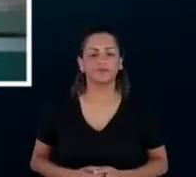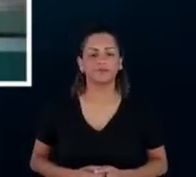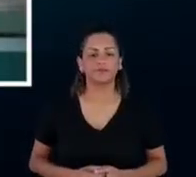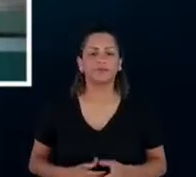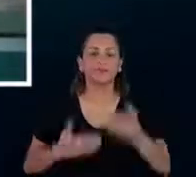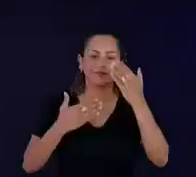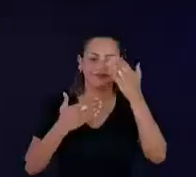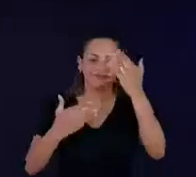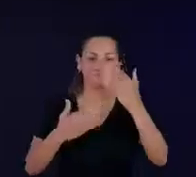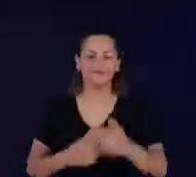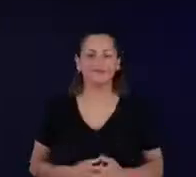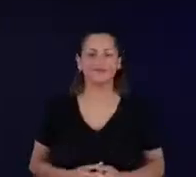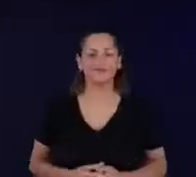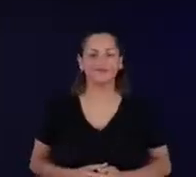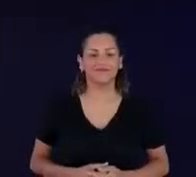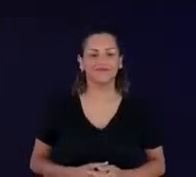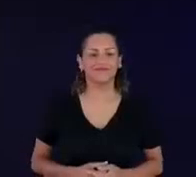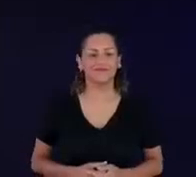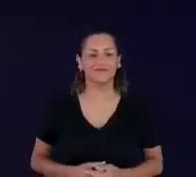obrigado.